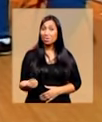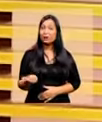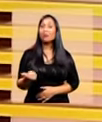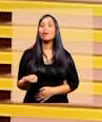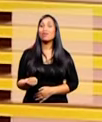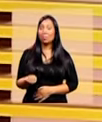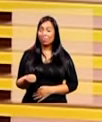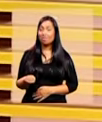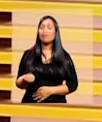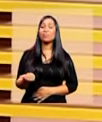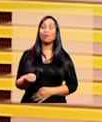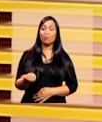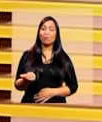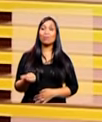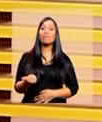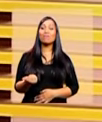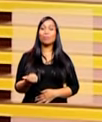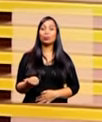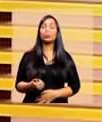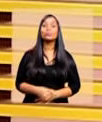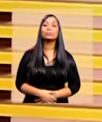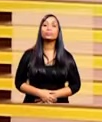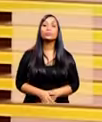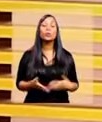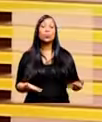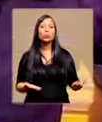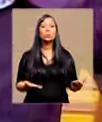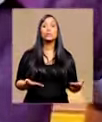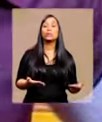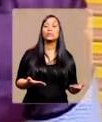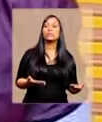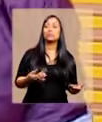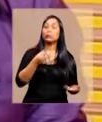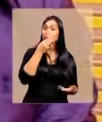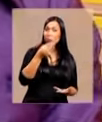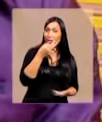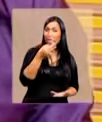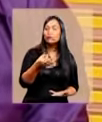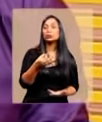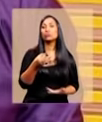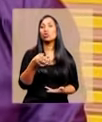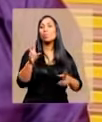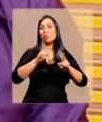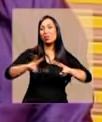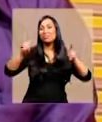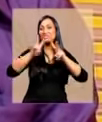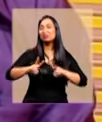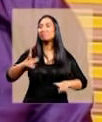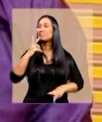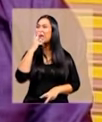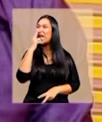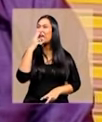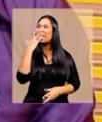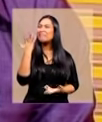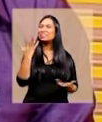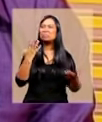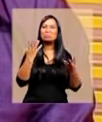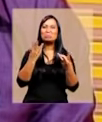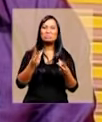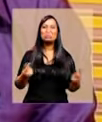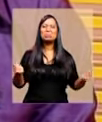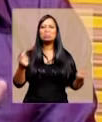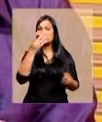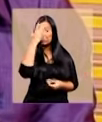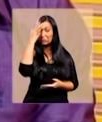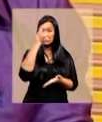Ter um respeito amplo mesmo por essa outra ideia? Eu acho que é muitas vezes uma visão equivocada de que a pessoa